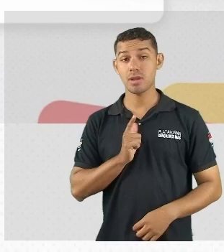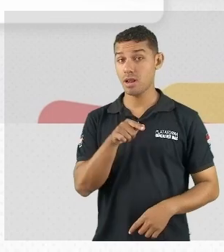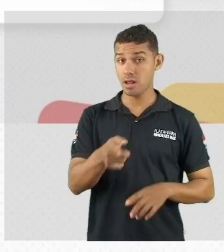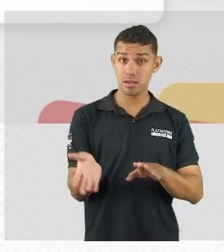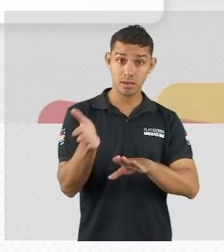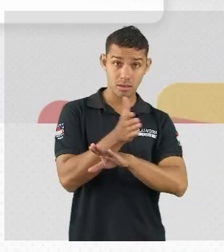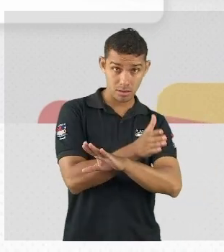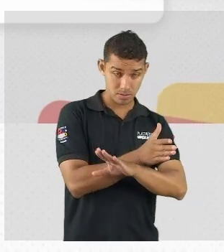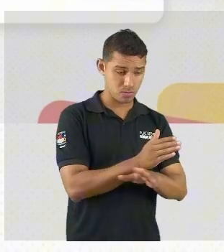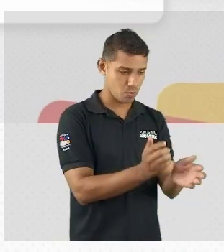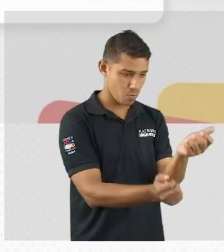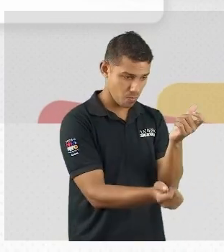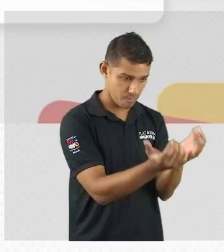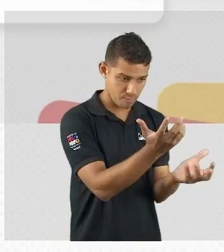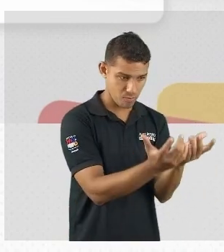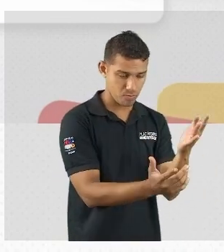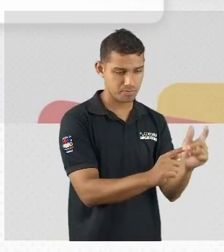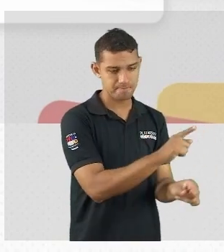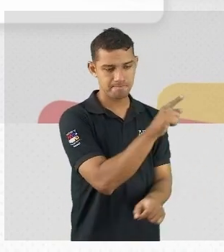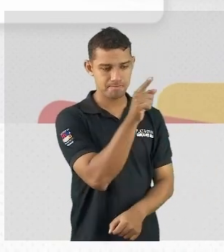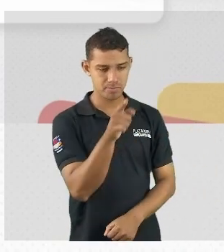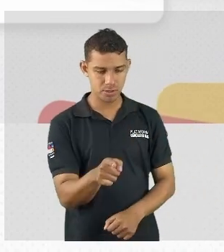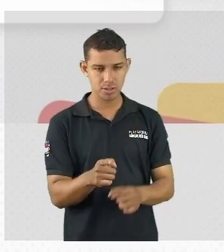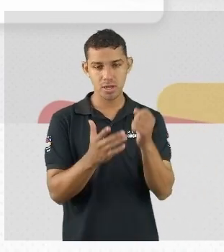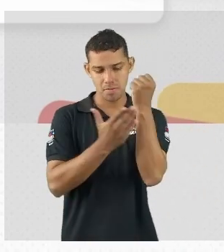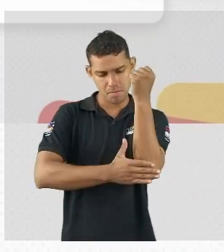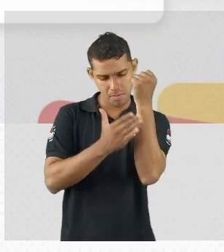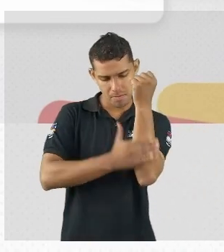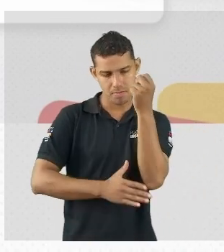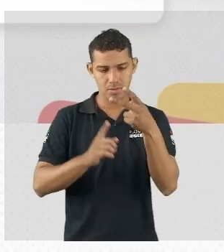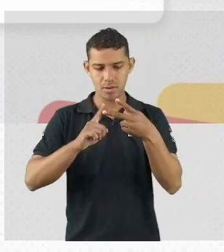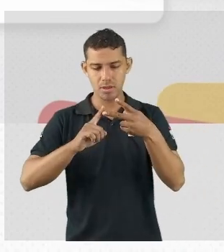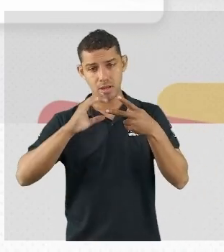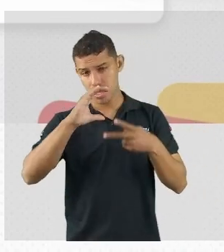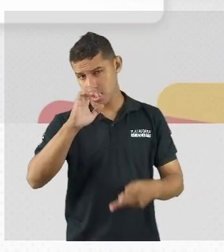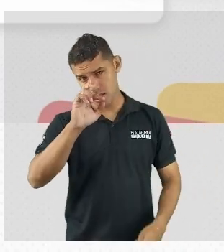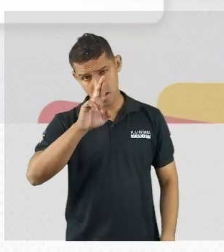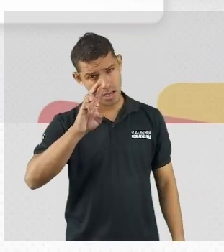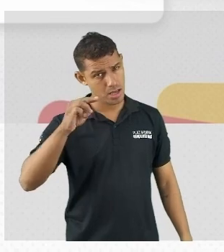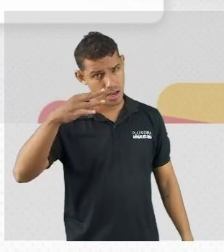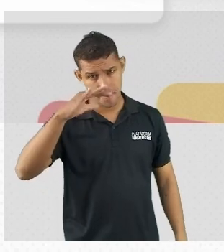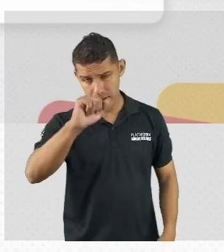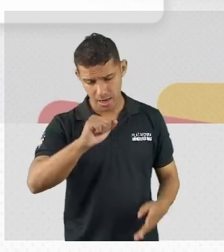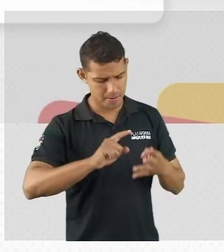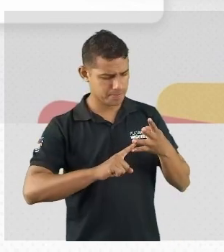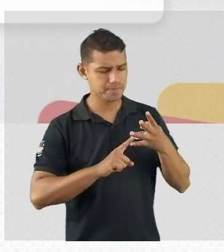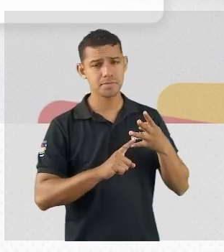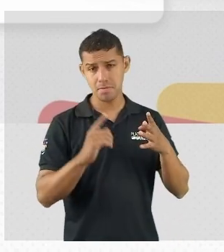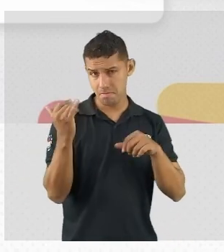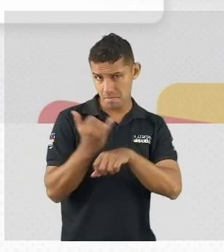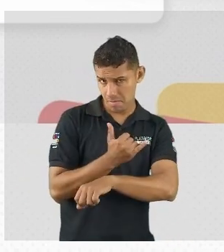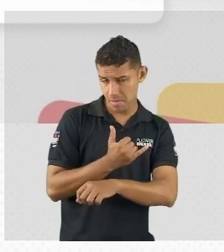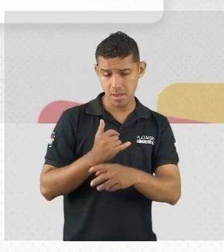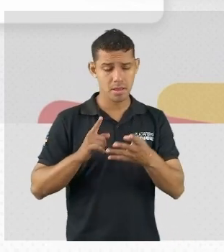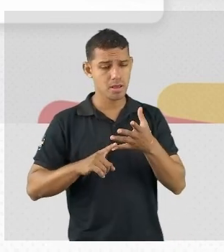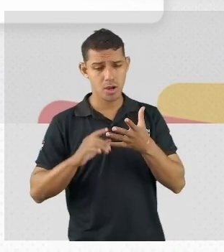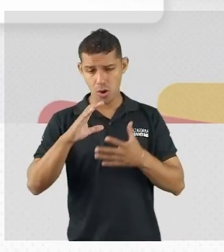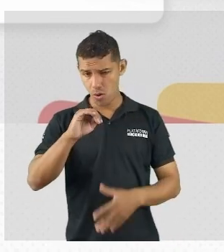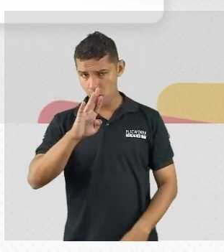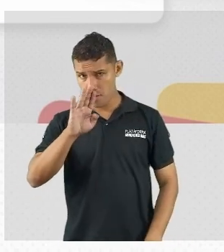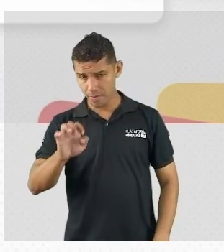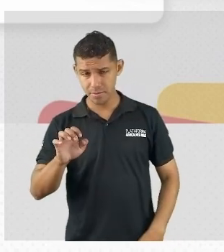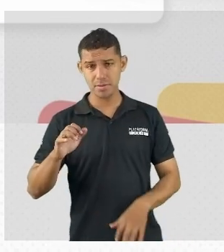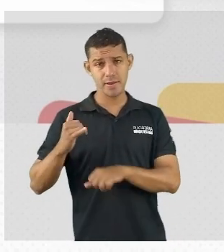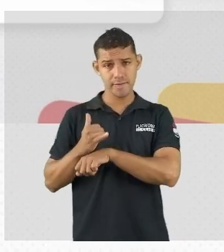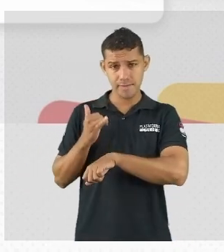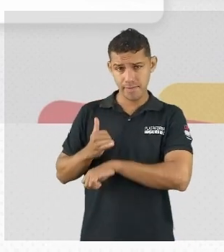fogo, né, mas também a utilização de madeira, de cerâmica, do próprio metal, do próprio cobre, do